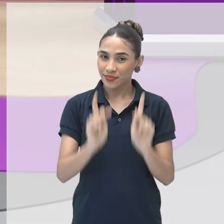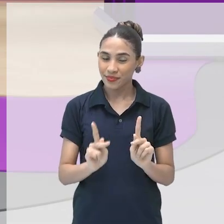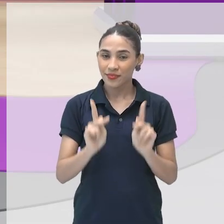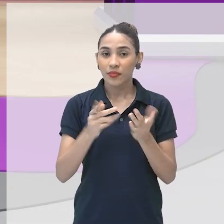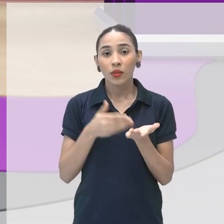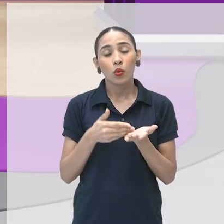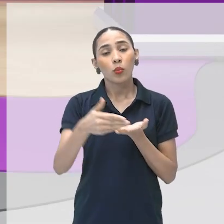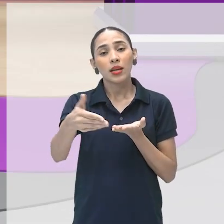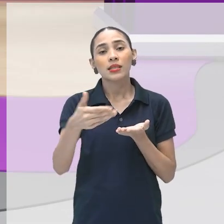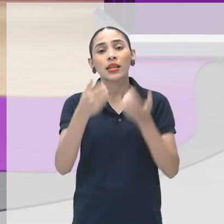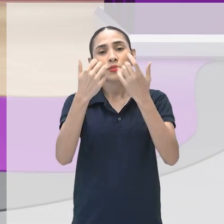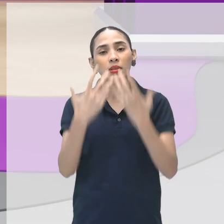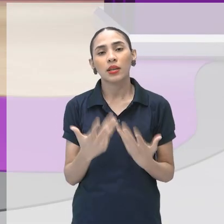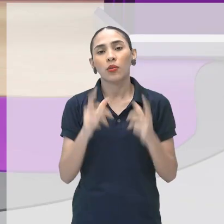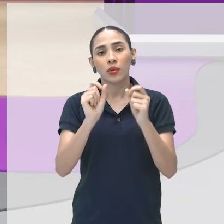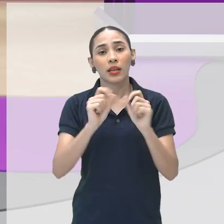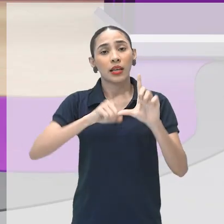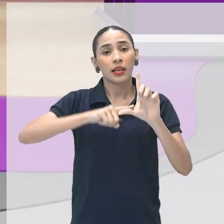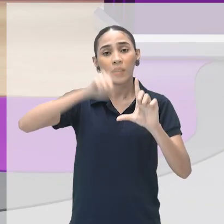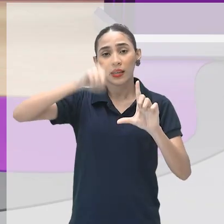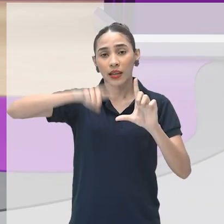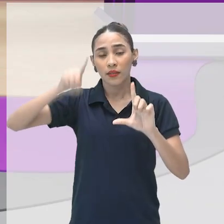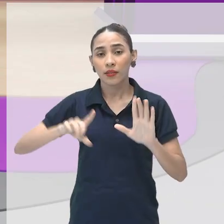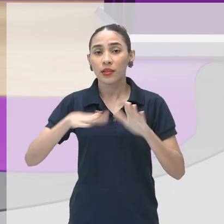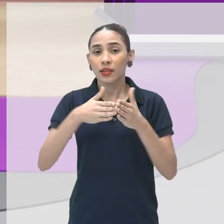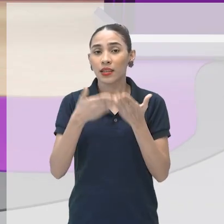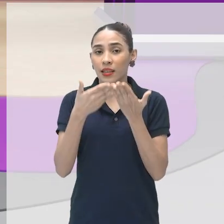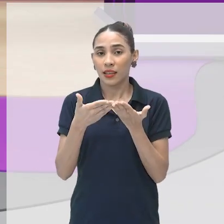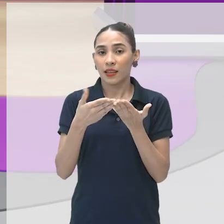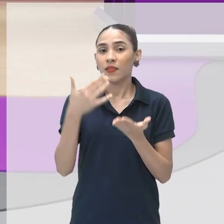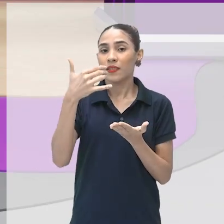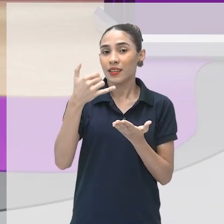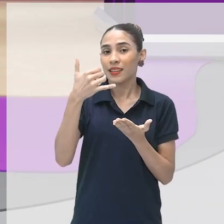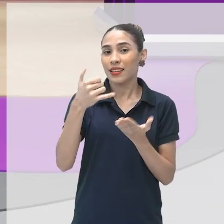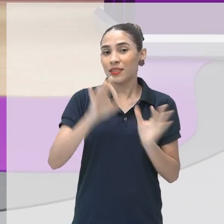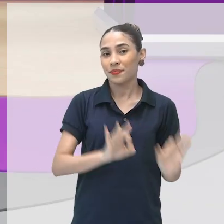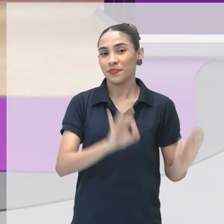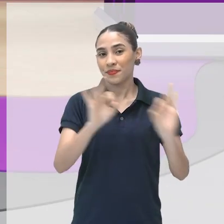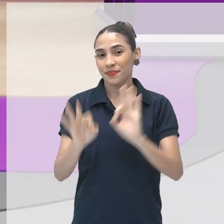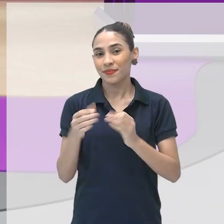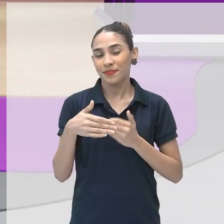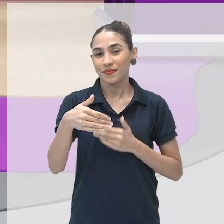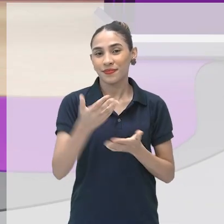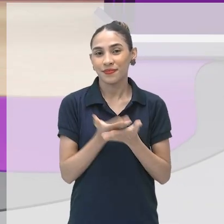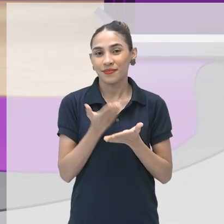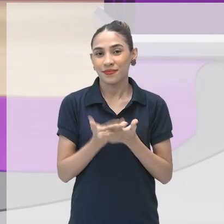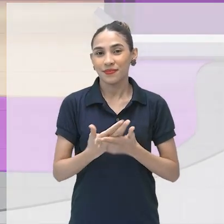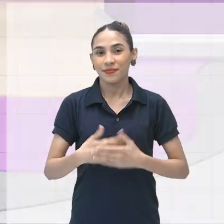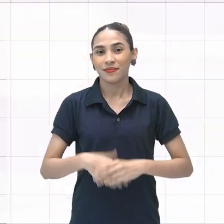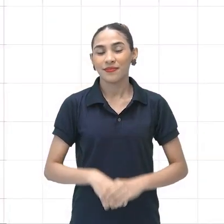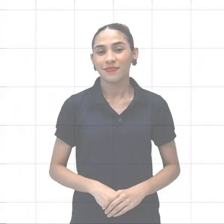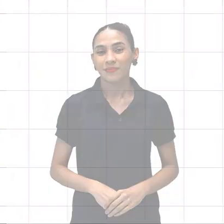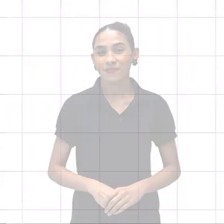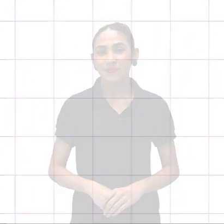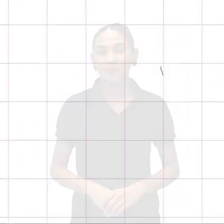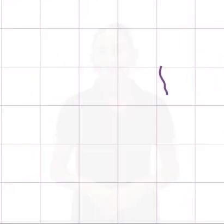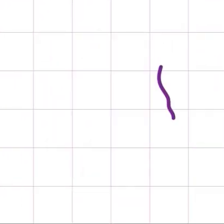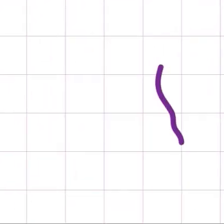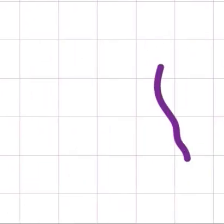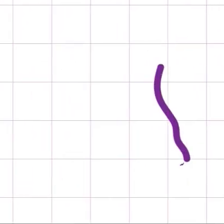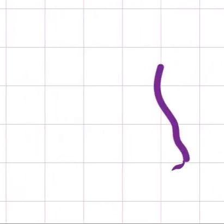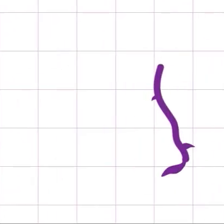bem, vamos falar um pouco sobre gráficos. Então pegue seu caderno, pegue sua caneta e vamos para a aula.